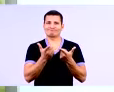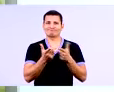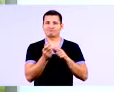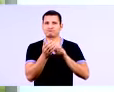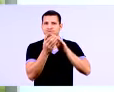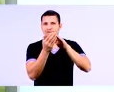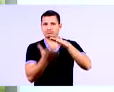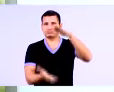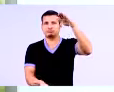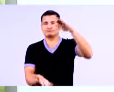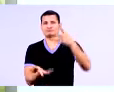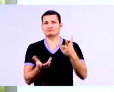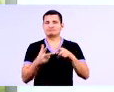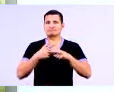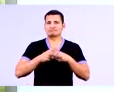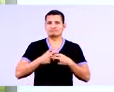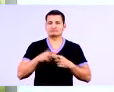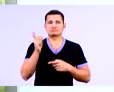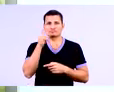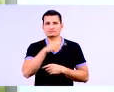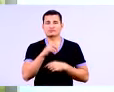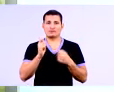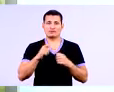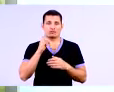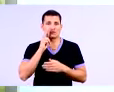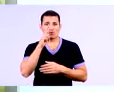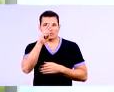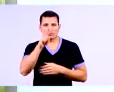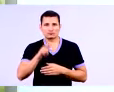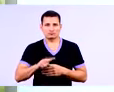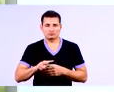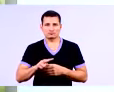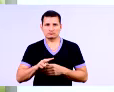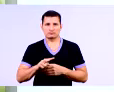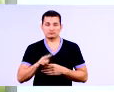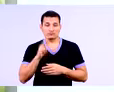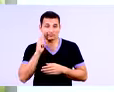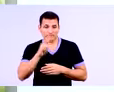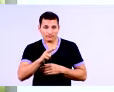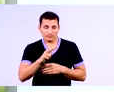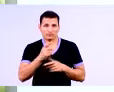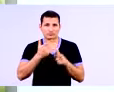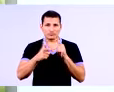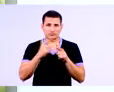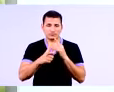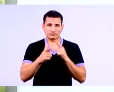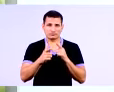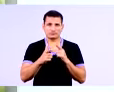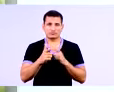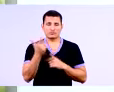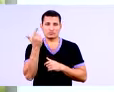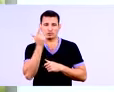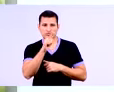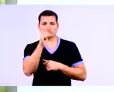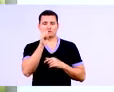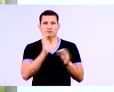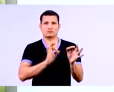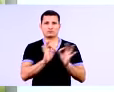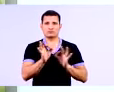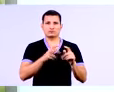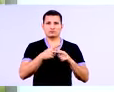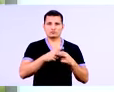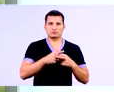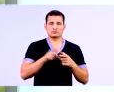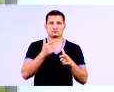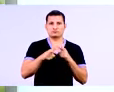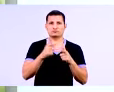Dar manutenção significa olhar o documento, enxergar o problema e consertar o problema.